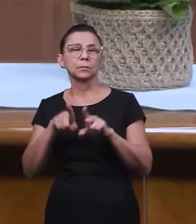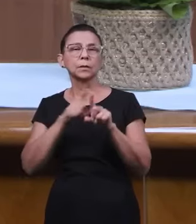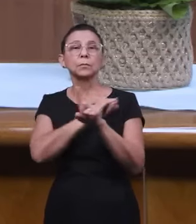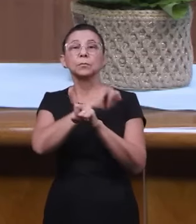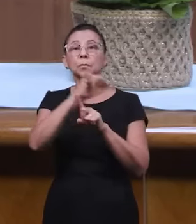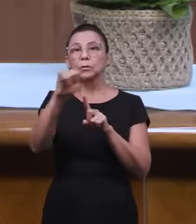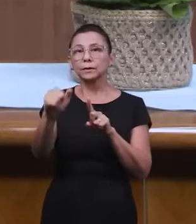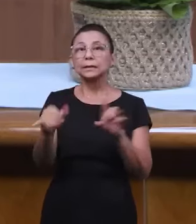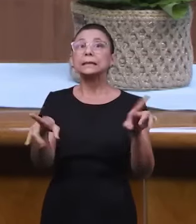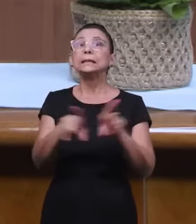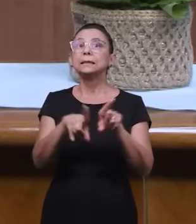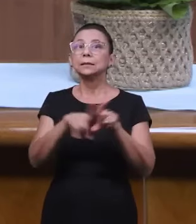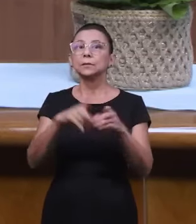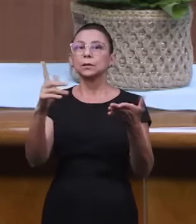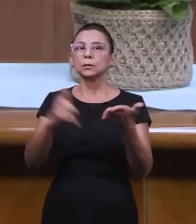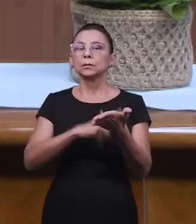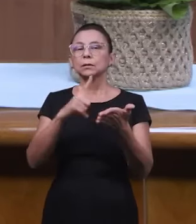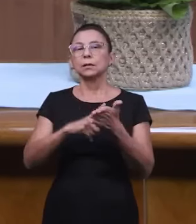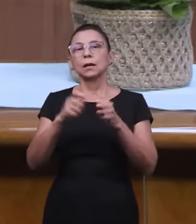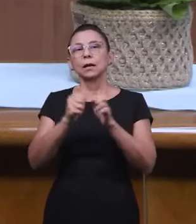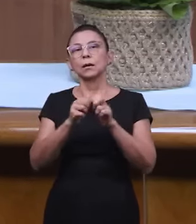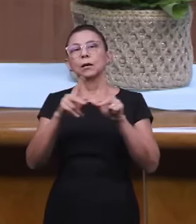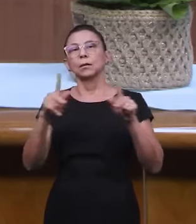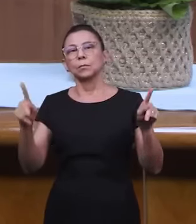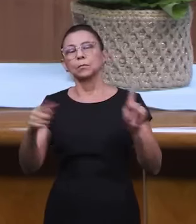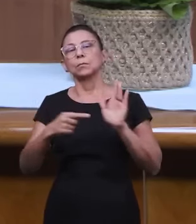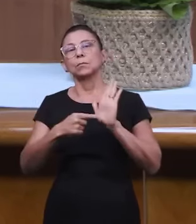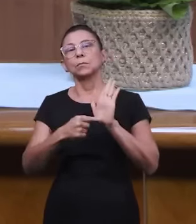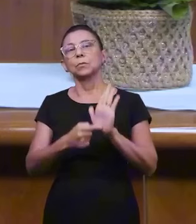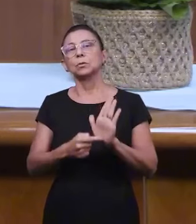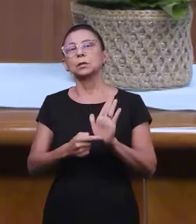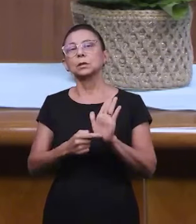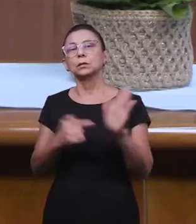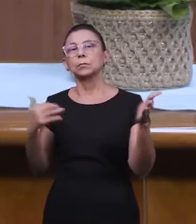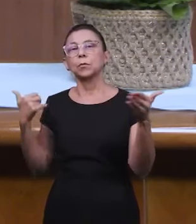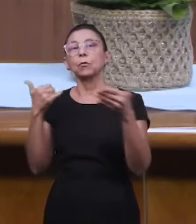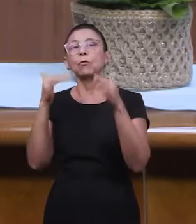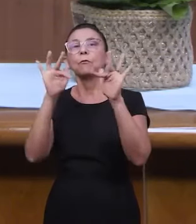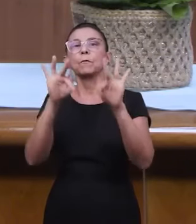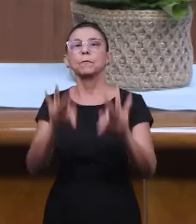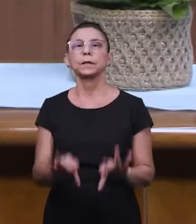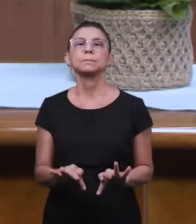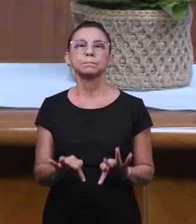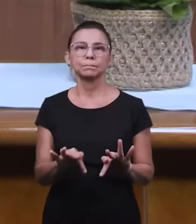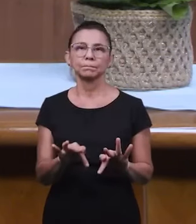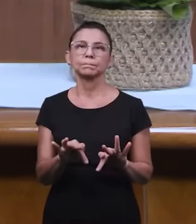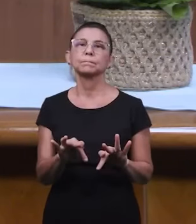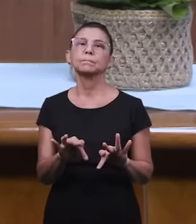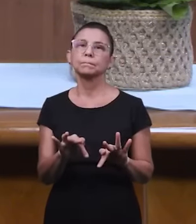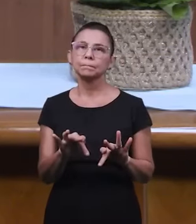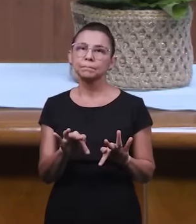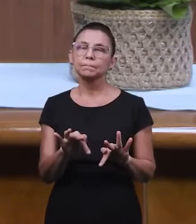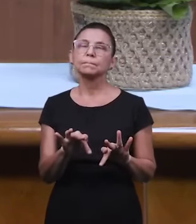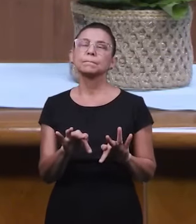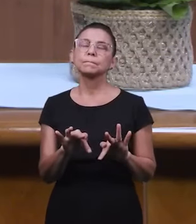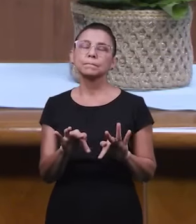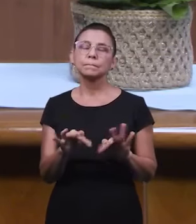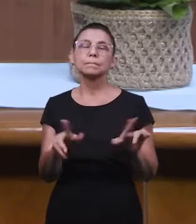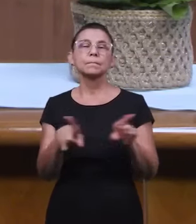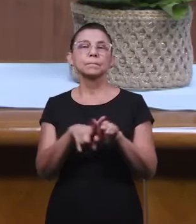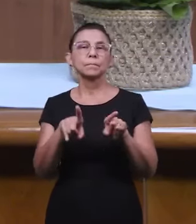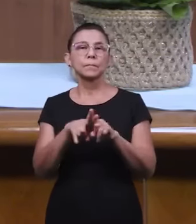está escrito no livro do Apocalipse a respeito dos últimos dias. O Senhor Jesus